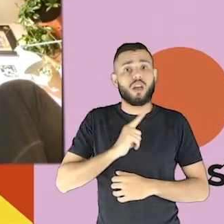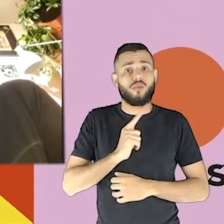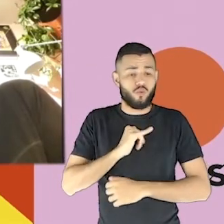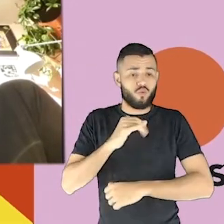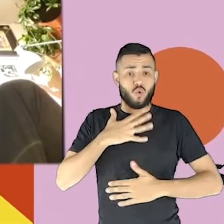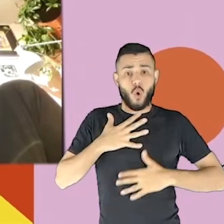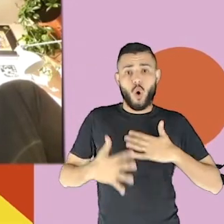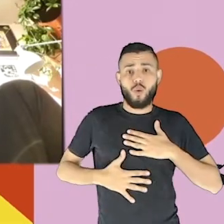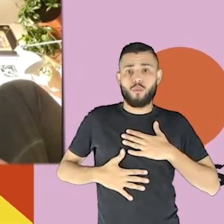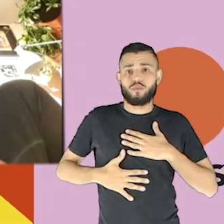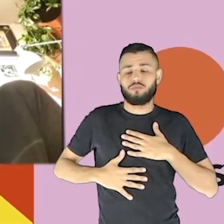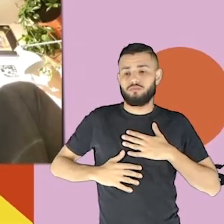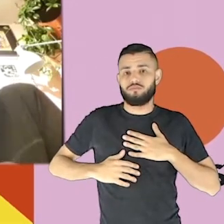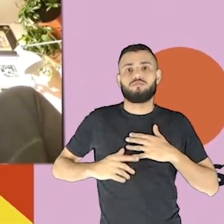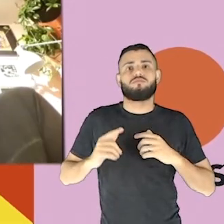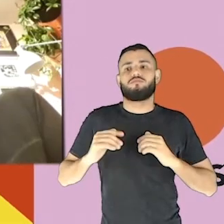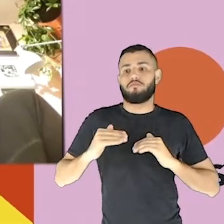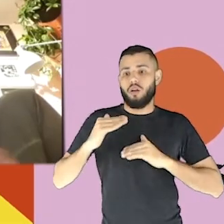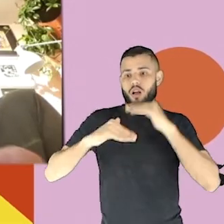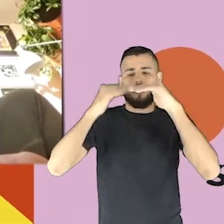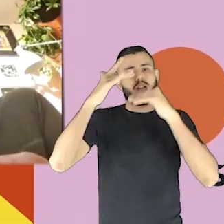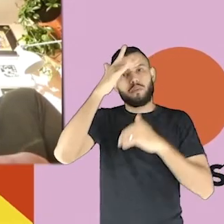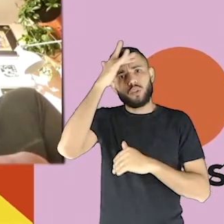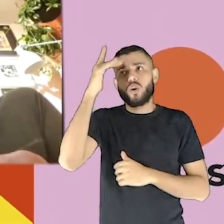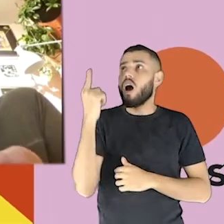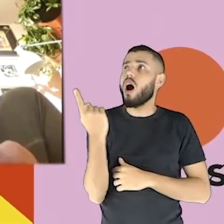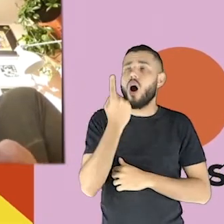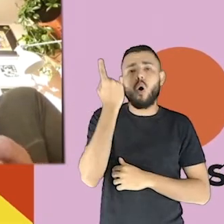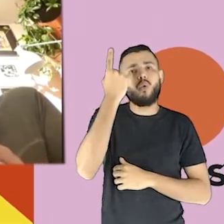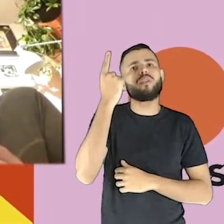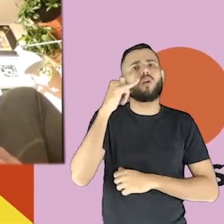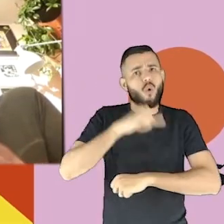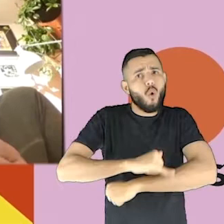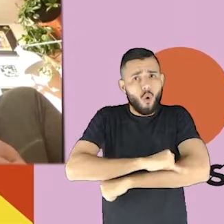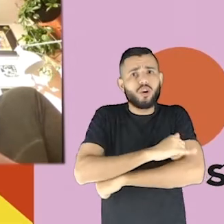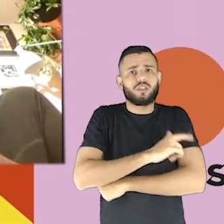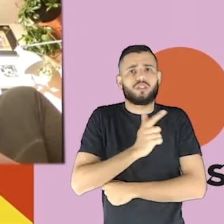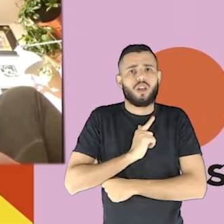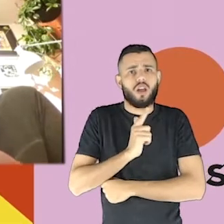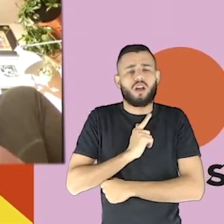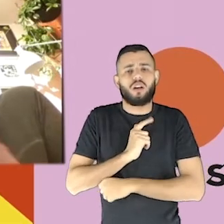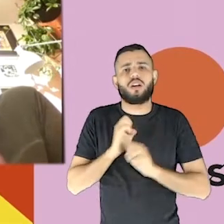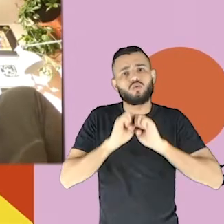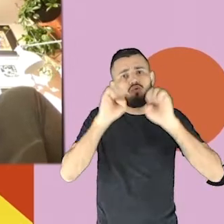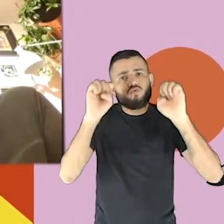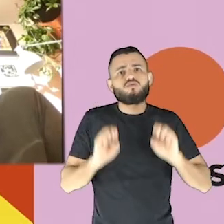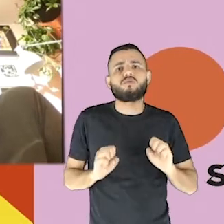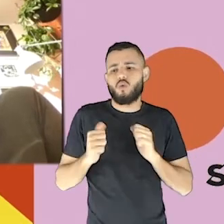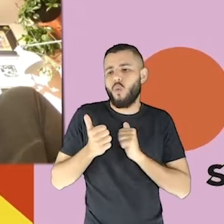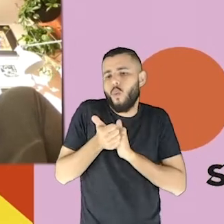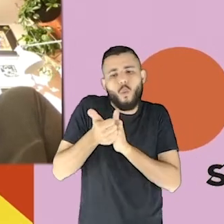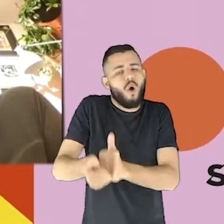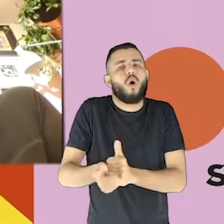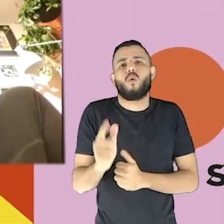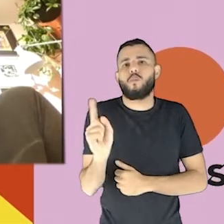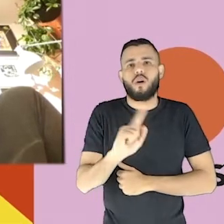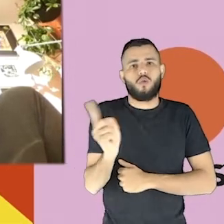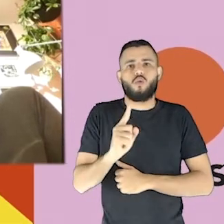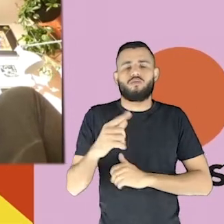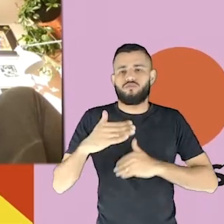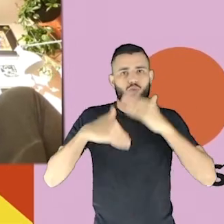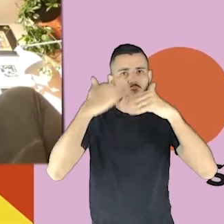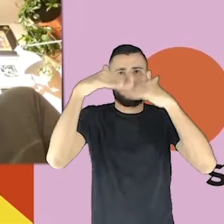nos corpos, como eu disse. Então, as pessoas estão mais altas, as pessoas estão mais gordas. E o Estado, né, a estruturação, não acompanhou isso,